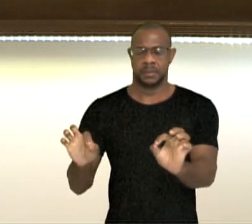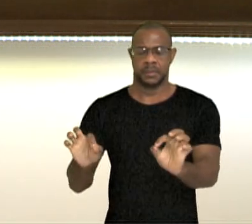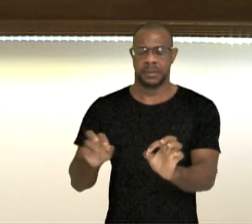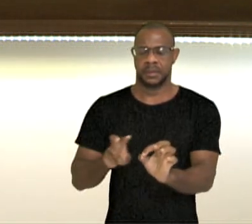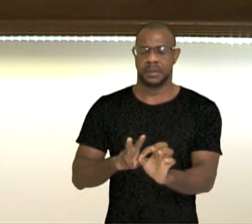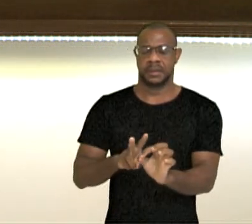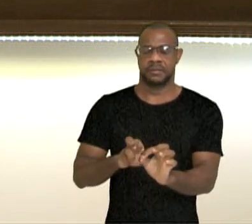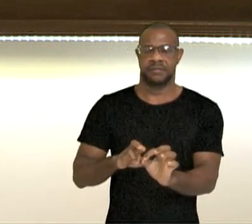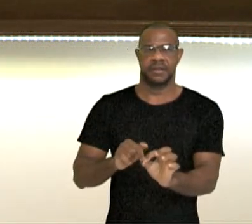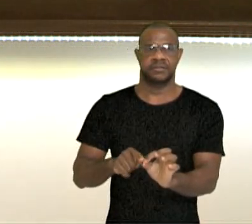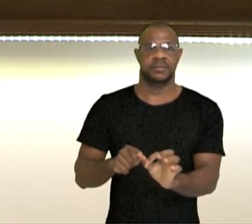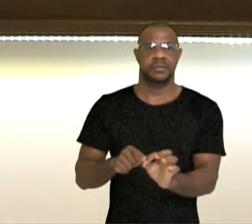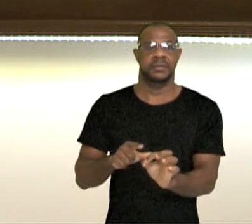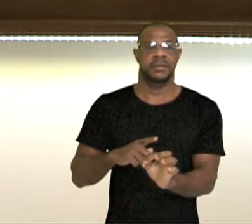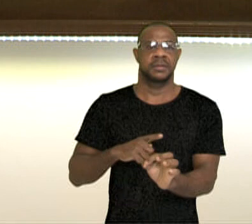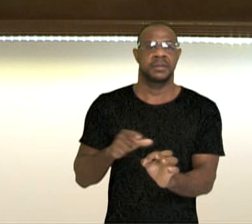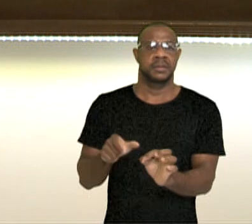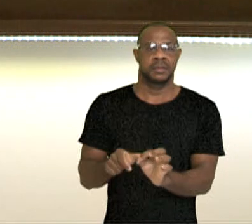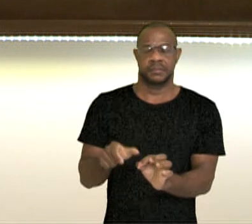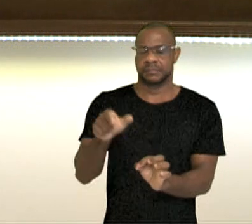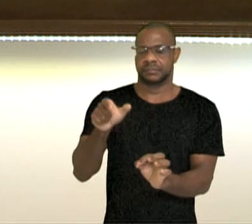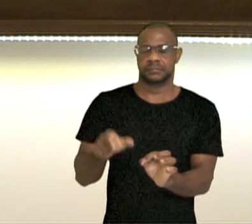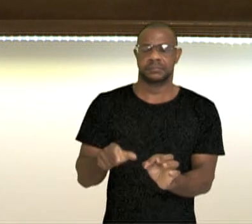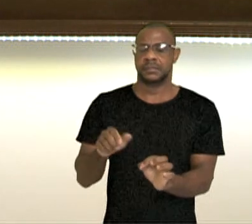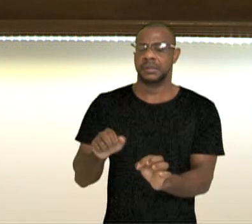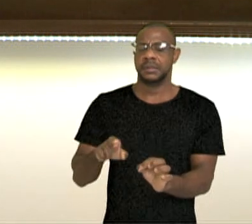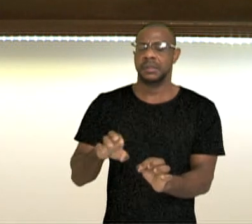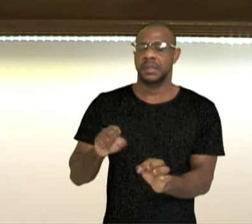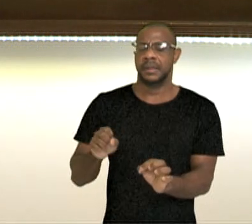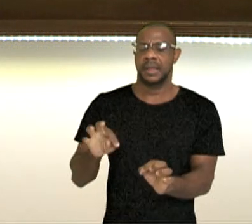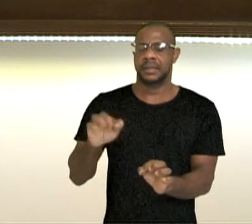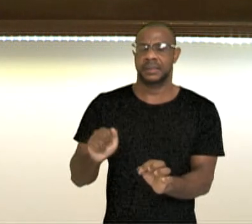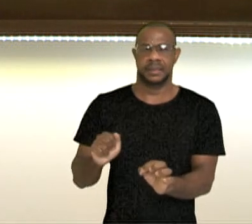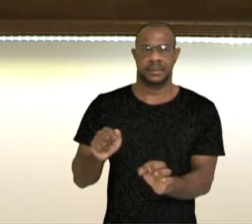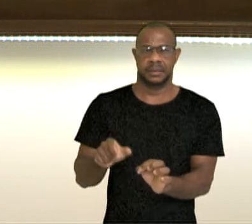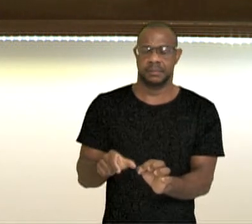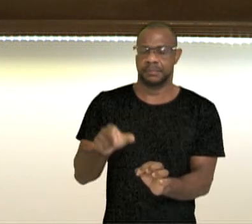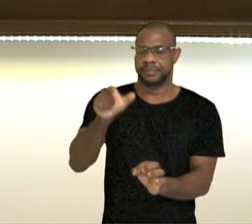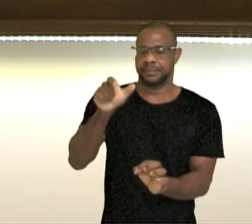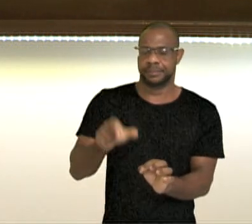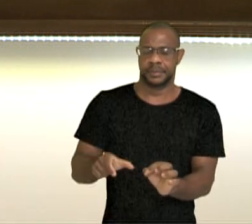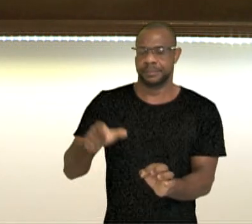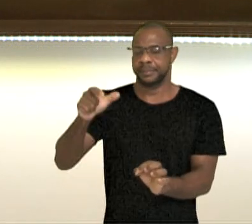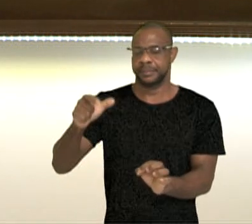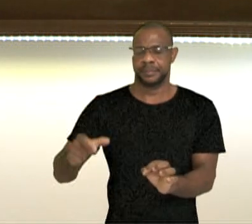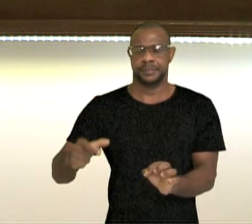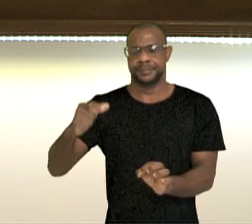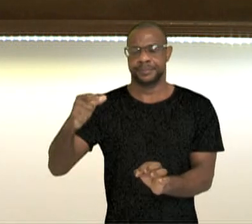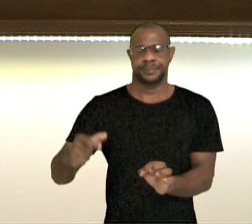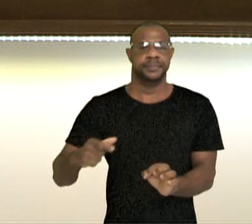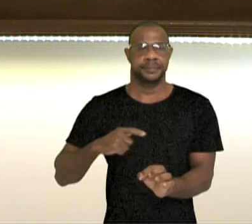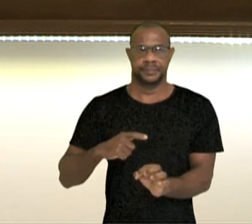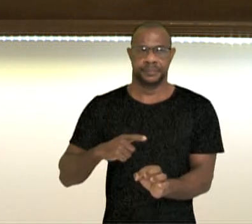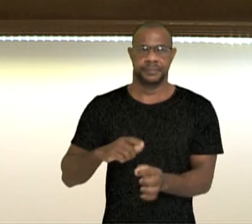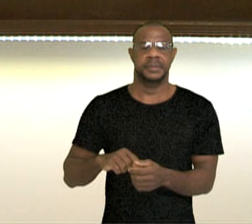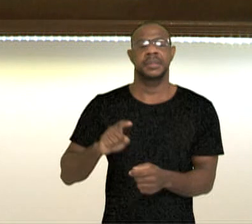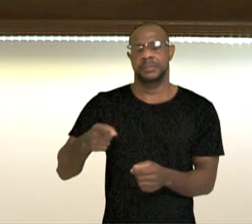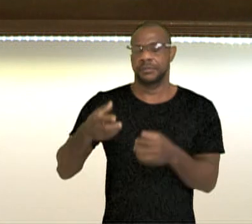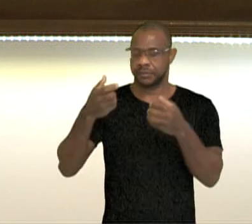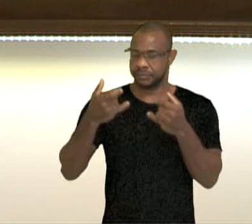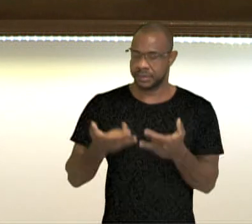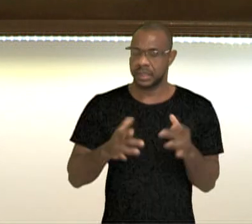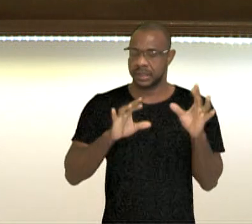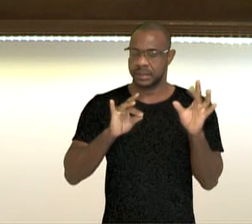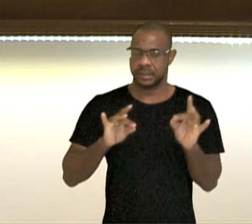as arestas, né? Eu só estou falando os nomes para vocês saberem que tem os nomes. Depois, mais tarde, futuramente, a gente vai estudar mais isso